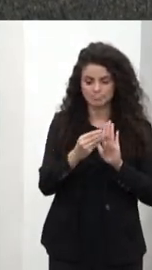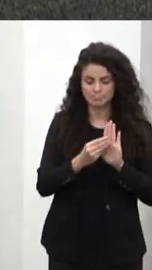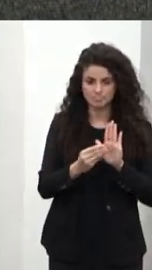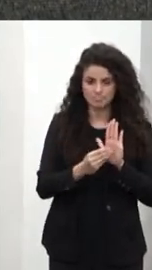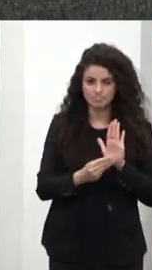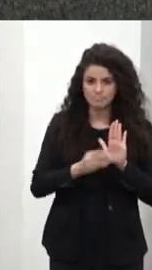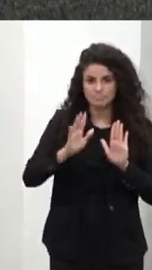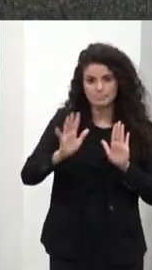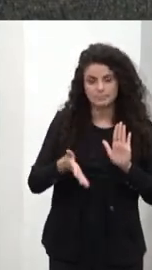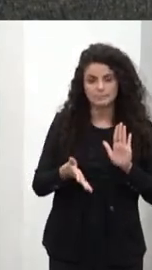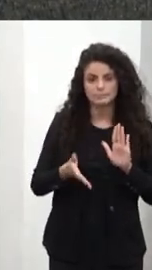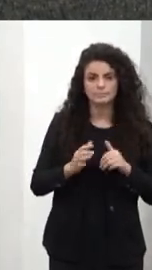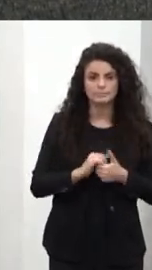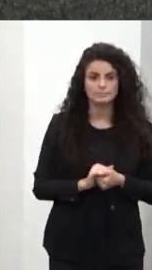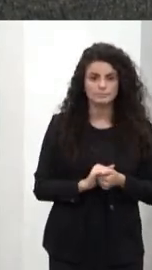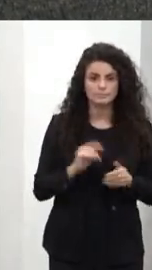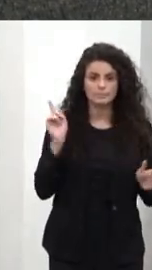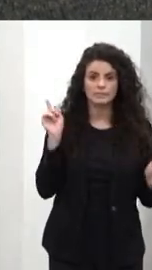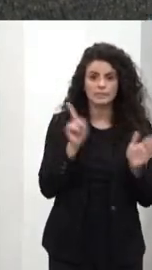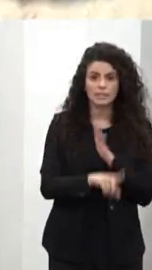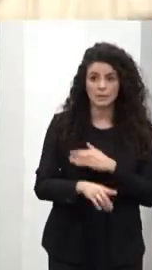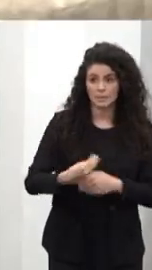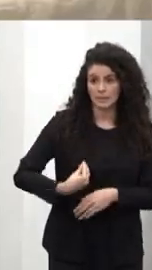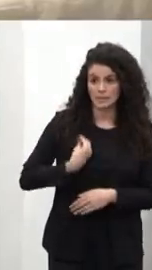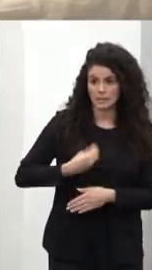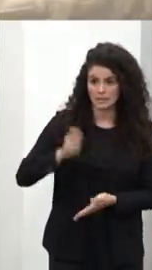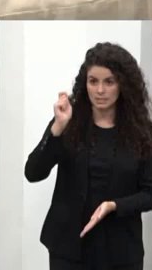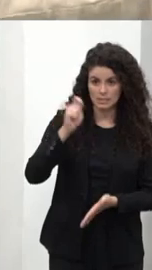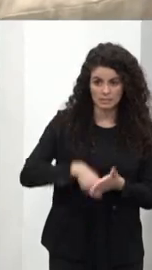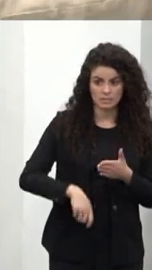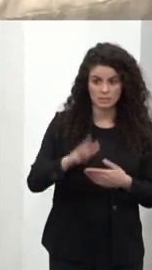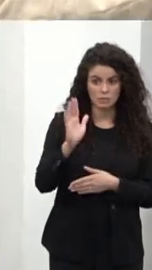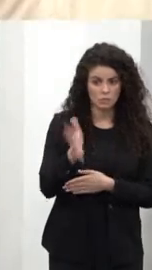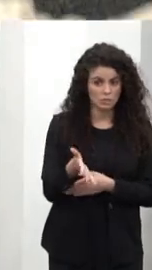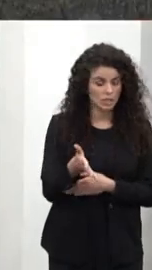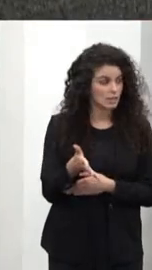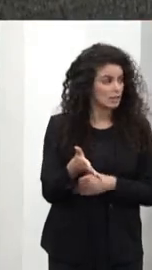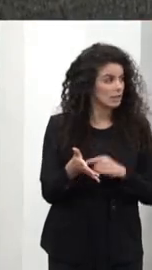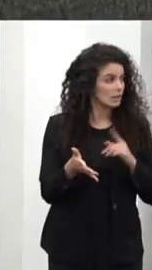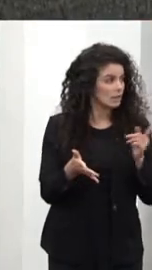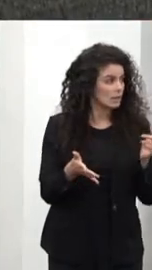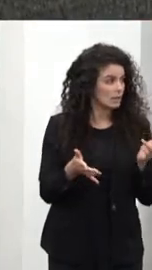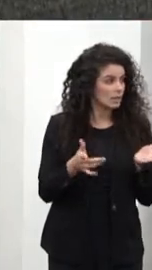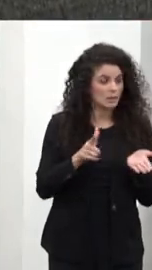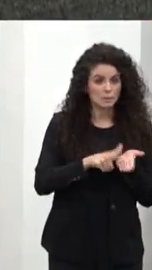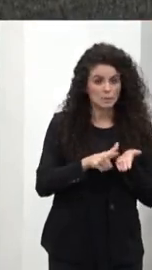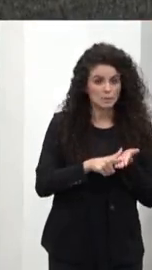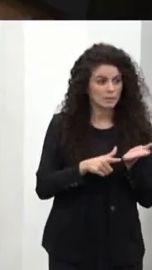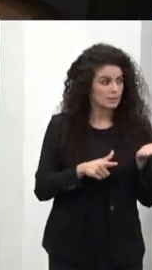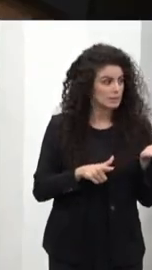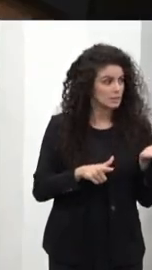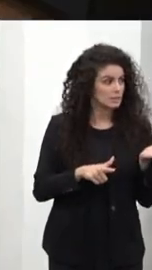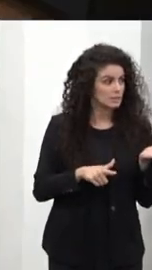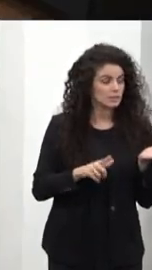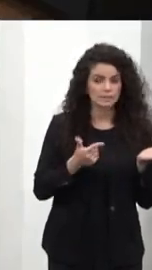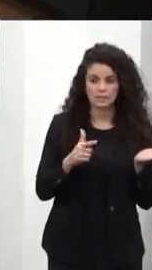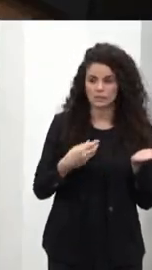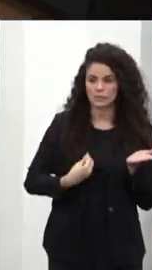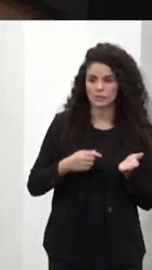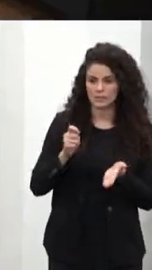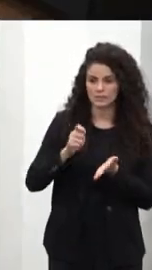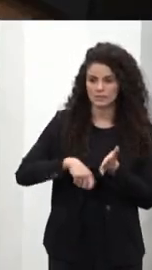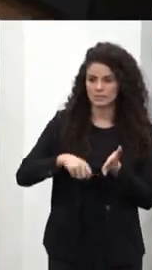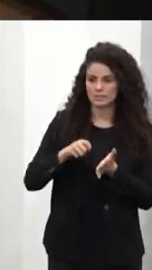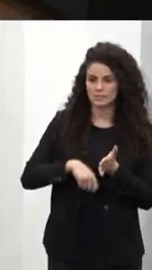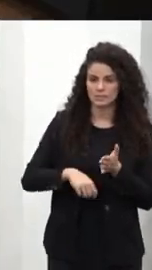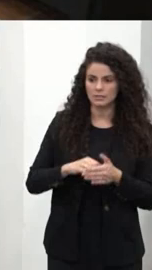de se perguntar se todo mundo assinou a lista de presença que tá aqui na mão do Luiz BL Então quem não conseguiu assinar